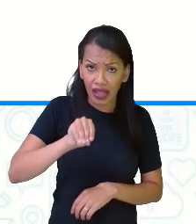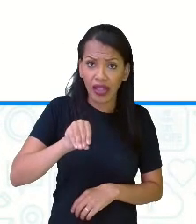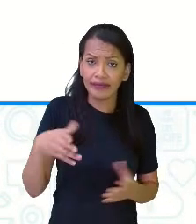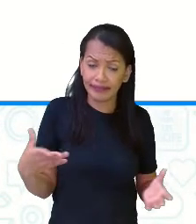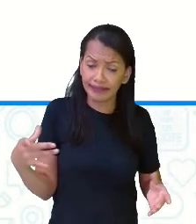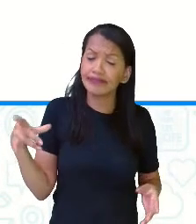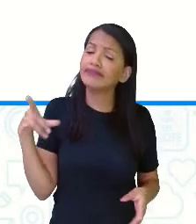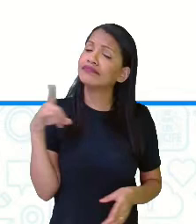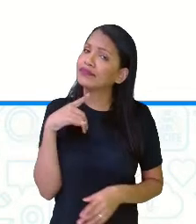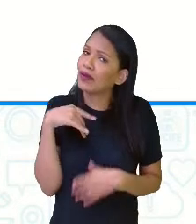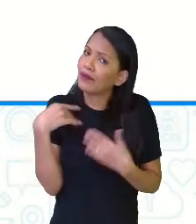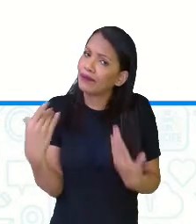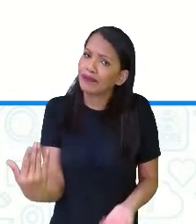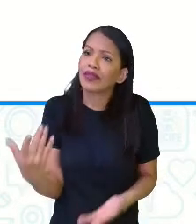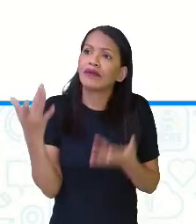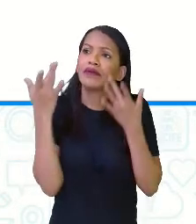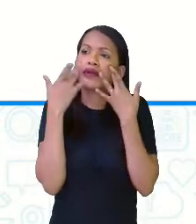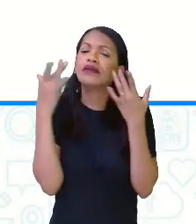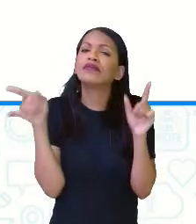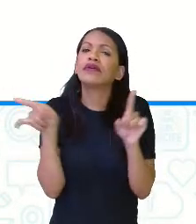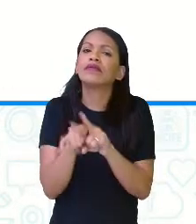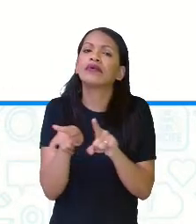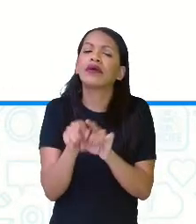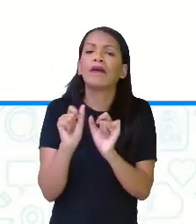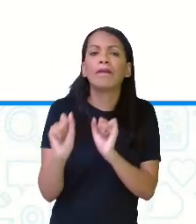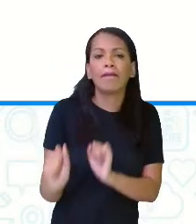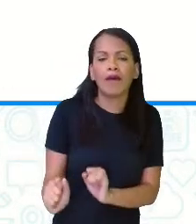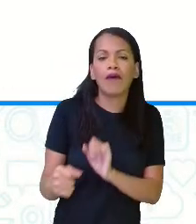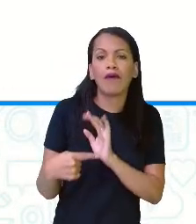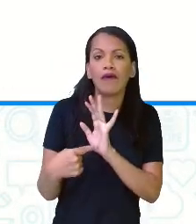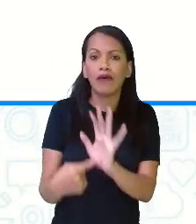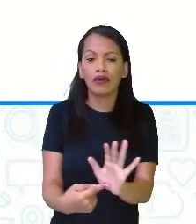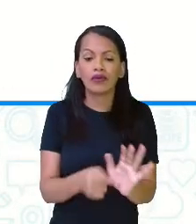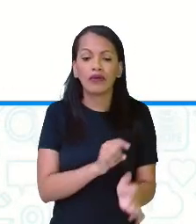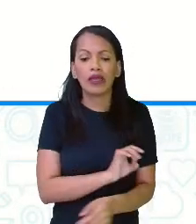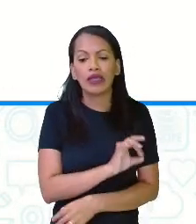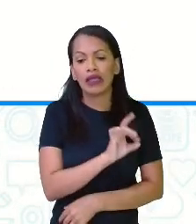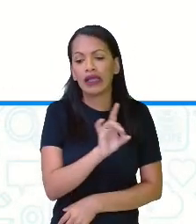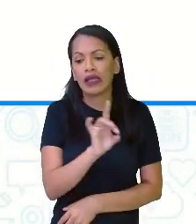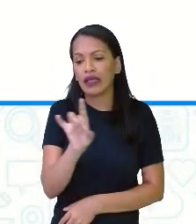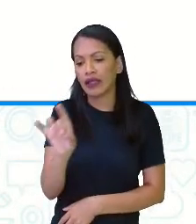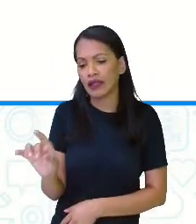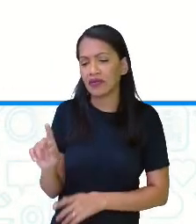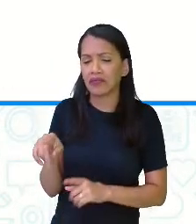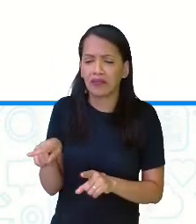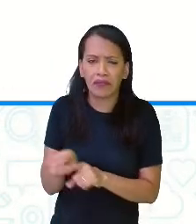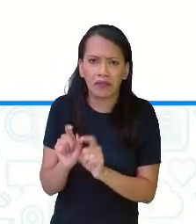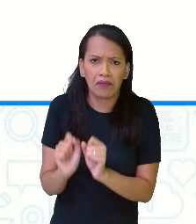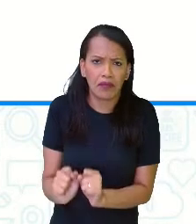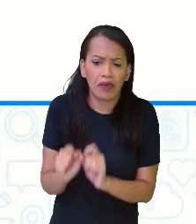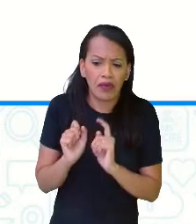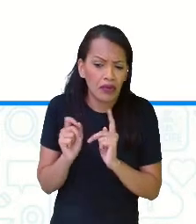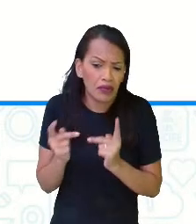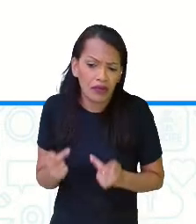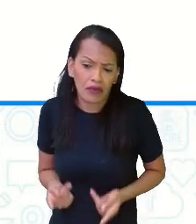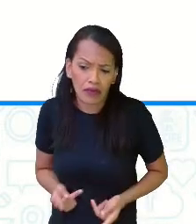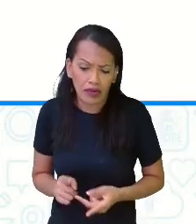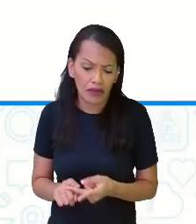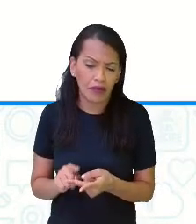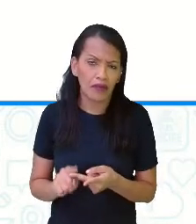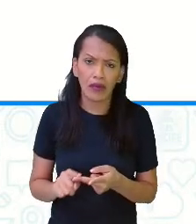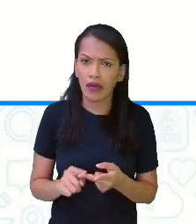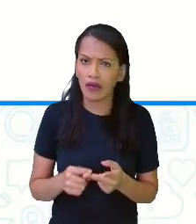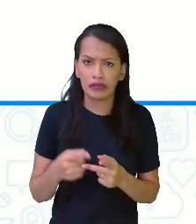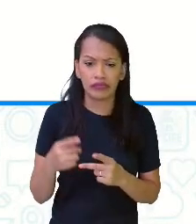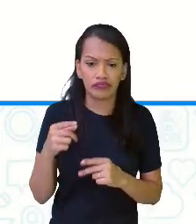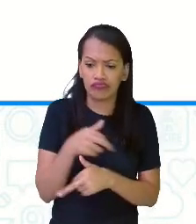personagens assim, Ela pode ser apresentada como cada uma das figuras humanas apresentadas em uma obra de ficção,